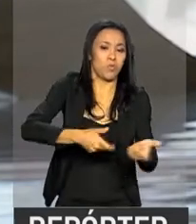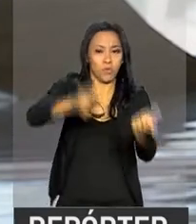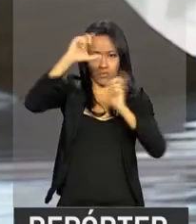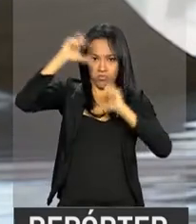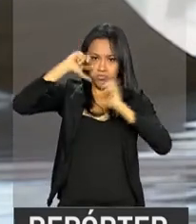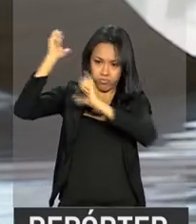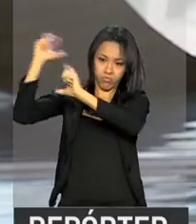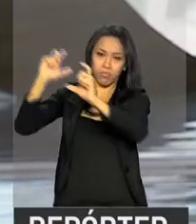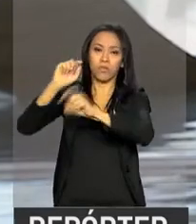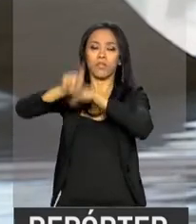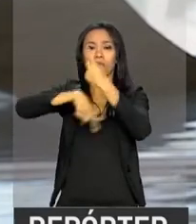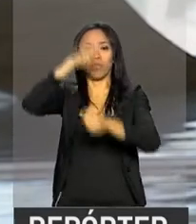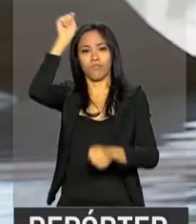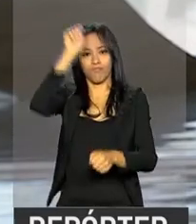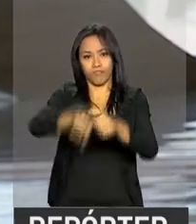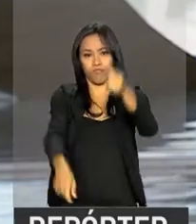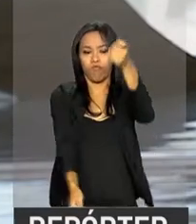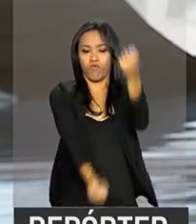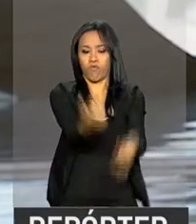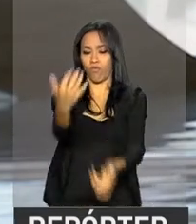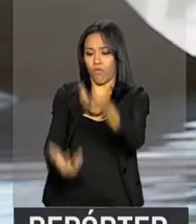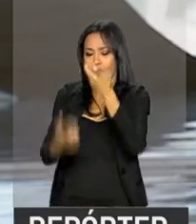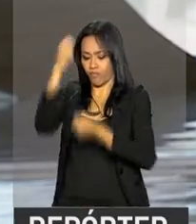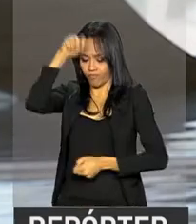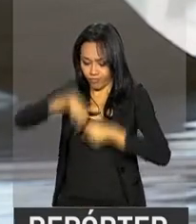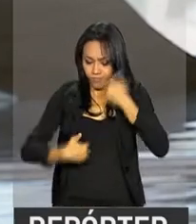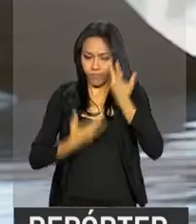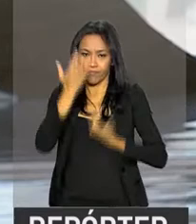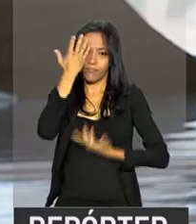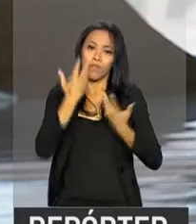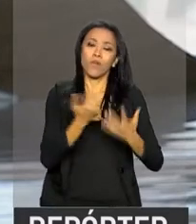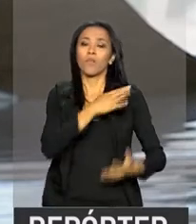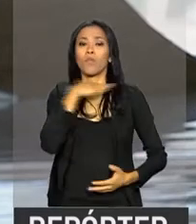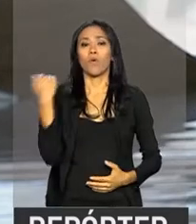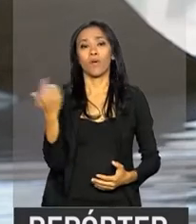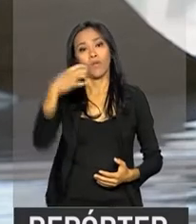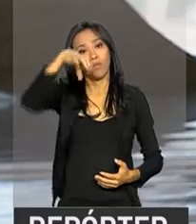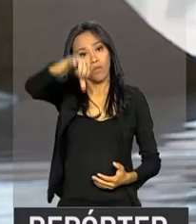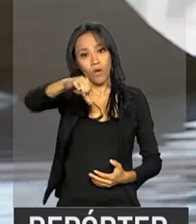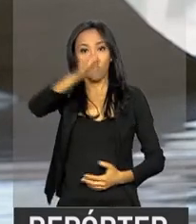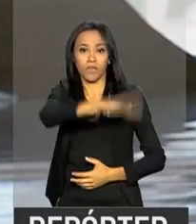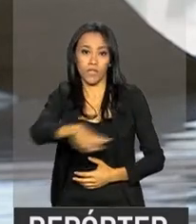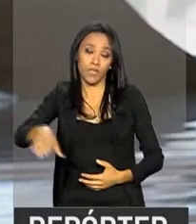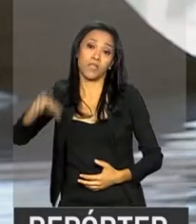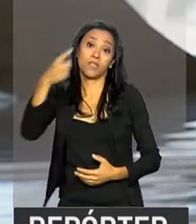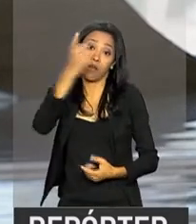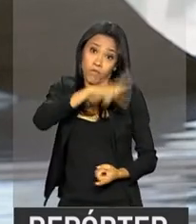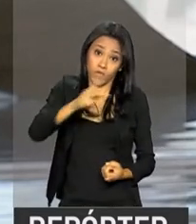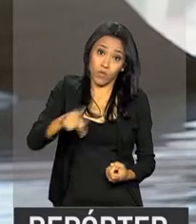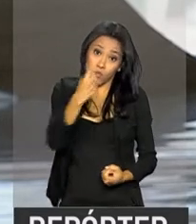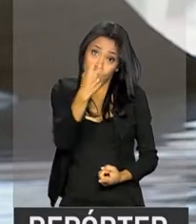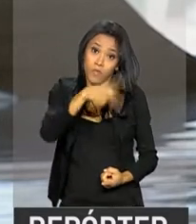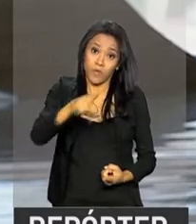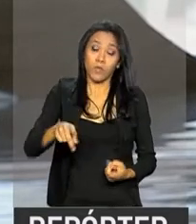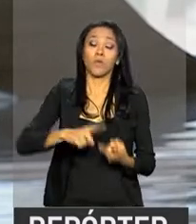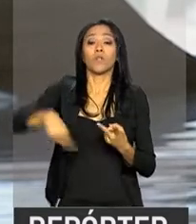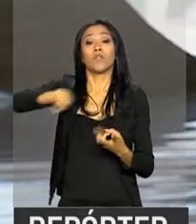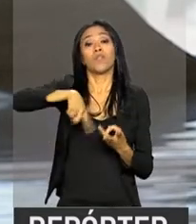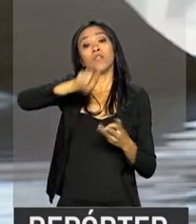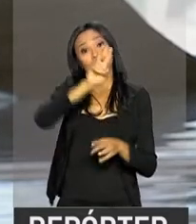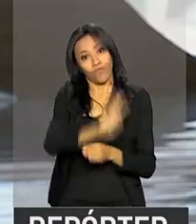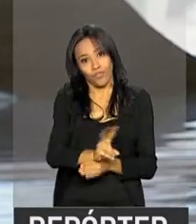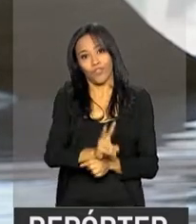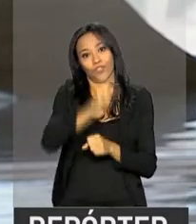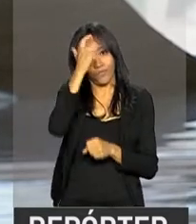crianças em seguida ateou fogo morreram nove crianças uma professora eo vigia já o ministério da